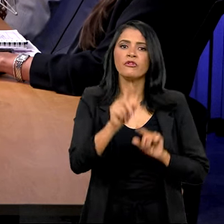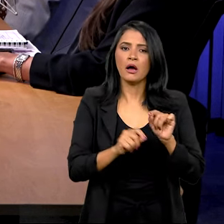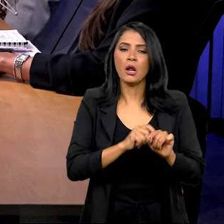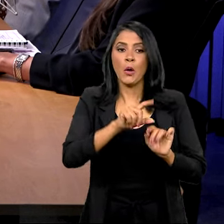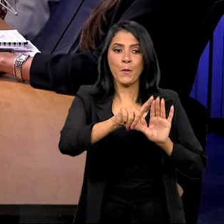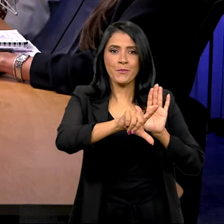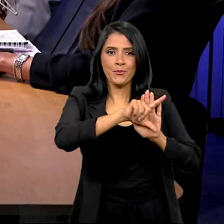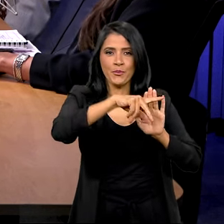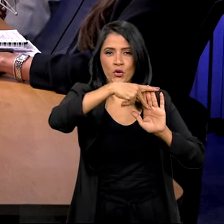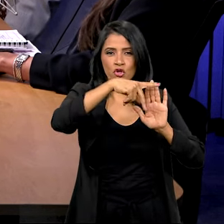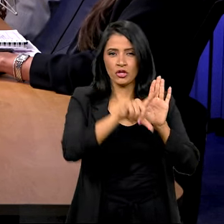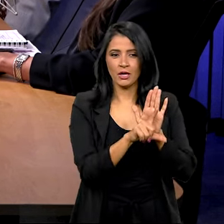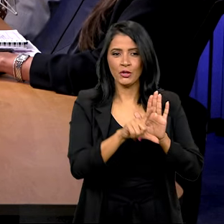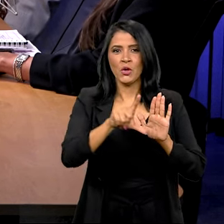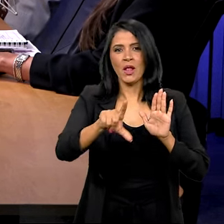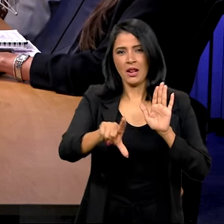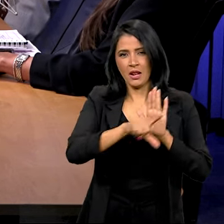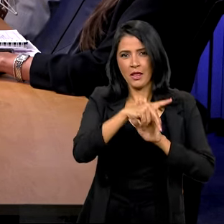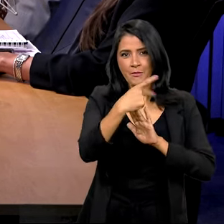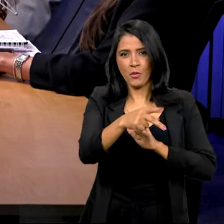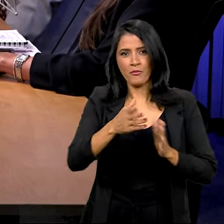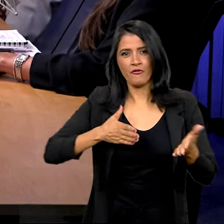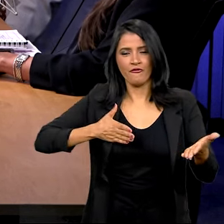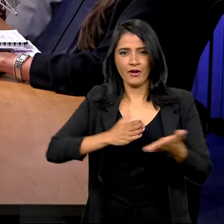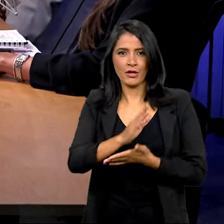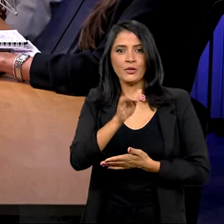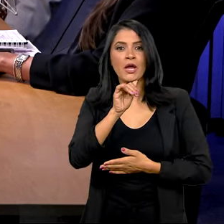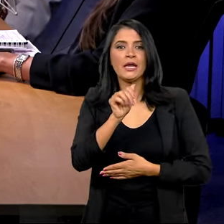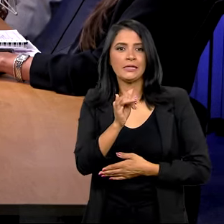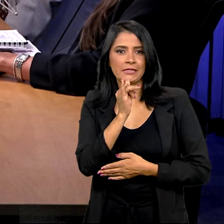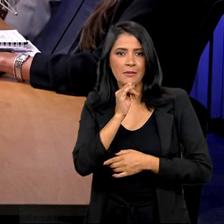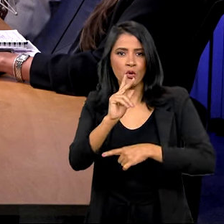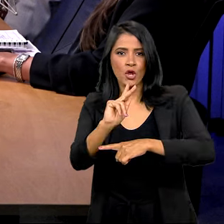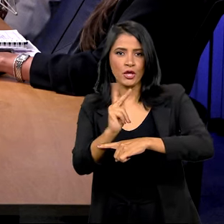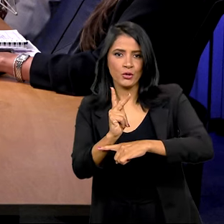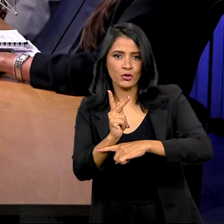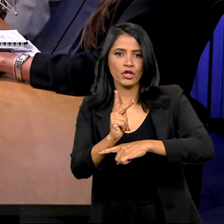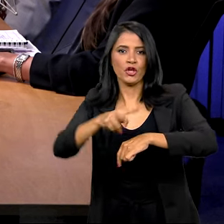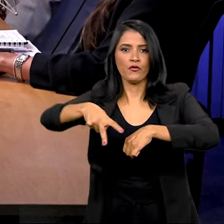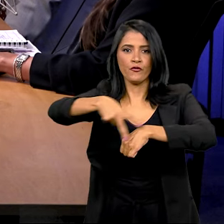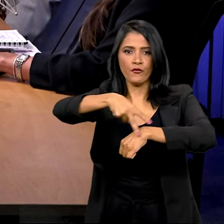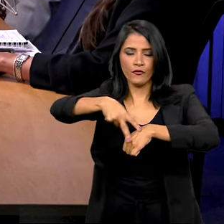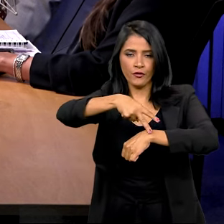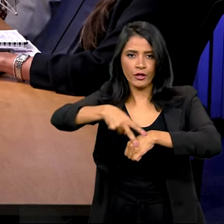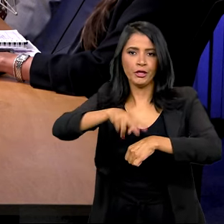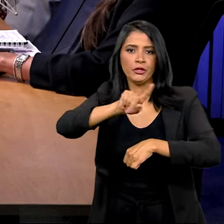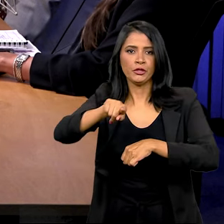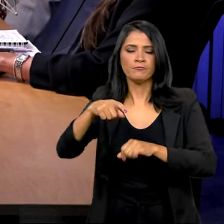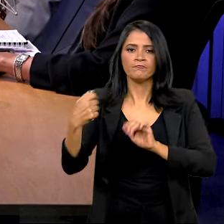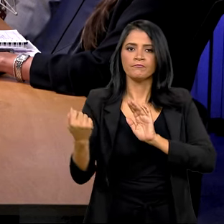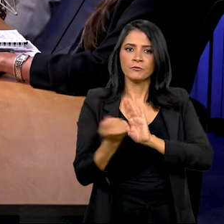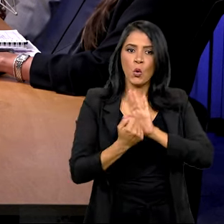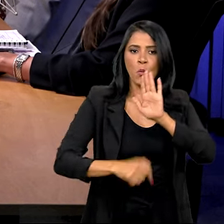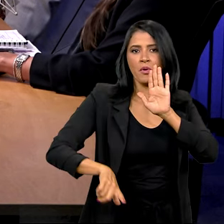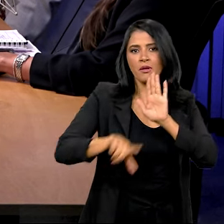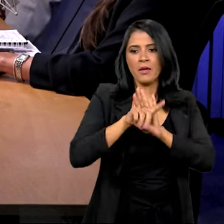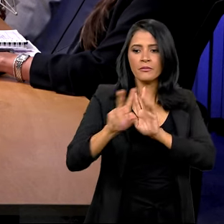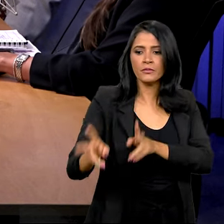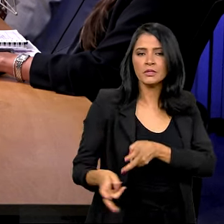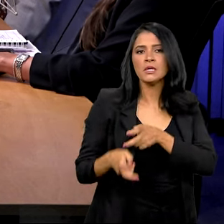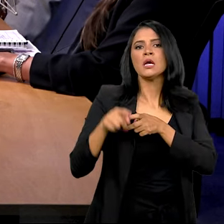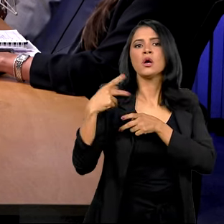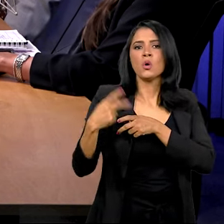em projetos de lei aprovados por exemplo do hidrogênio Verde eh um um Marco paraa exploração eólica